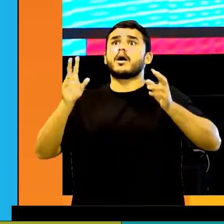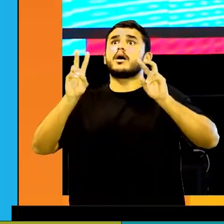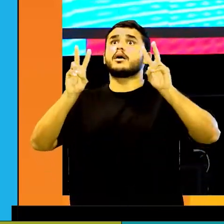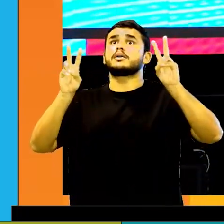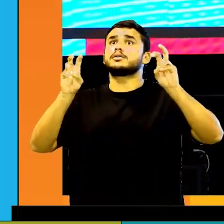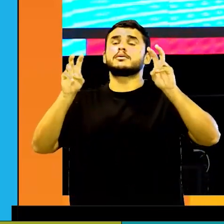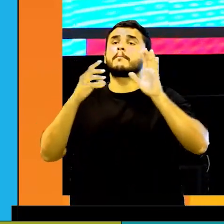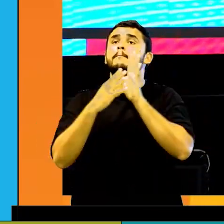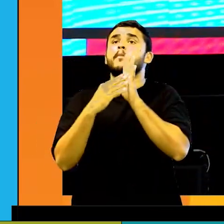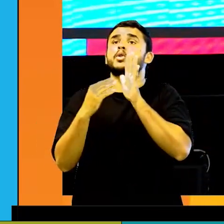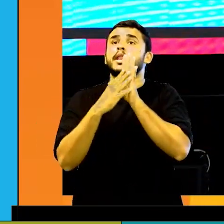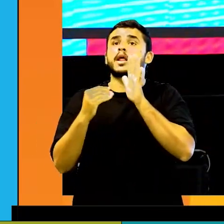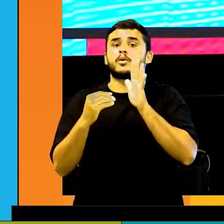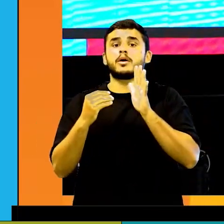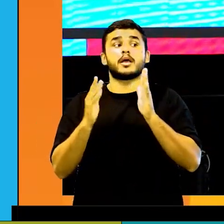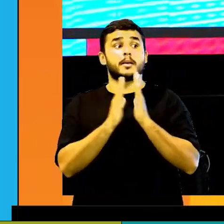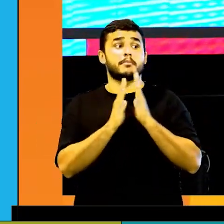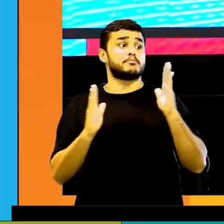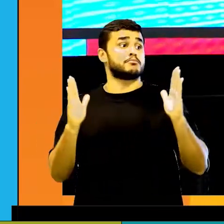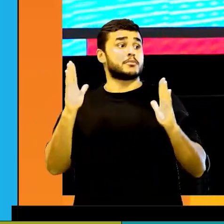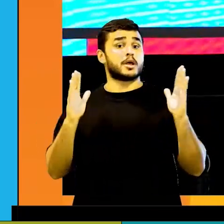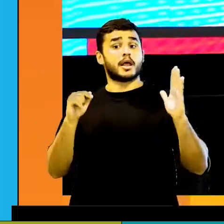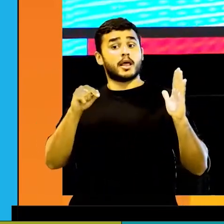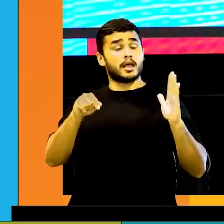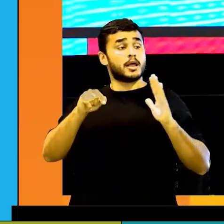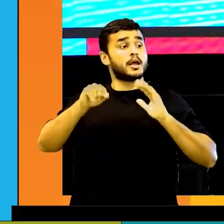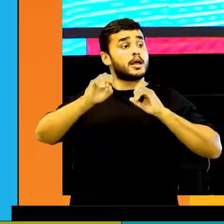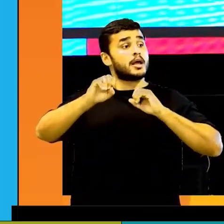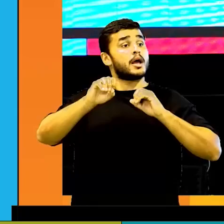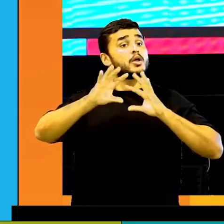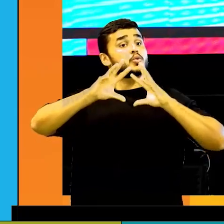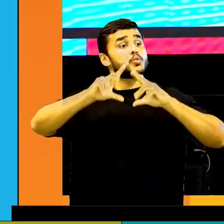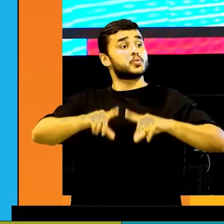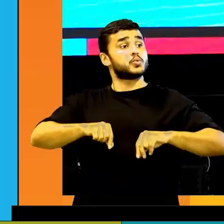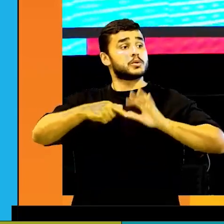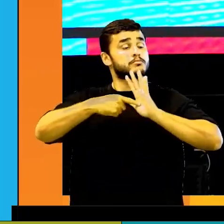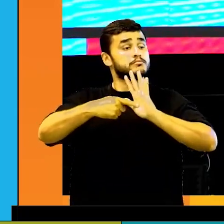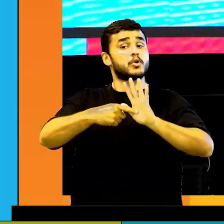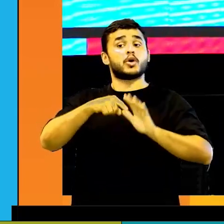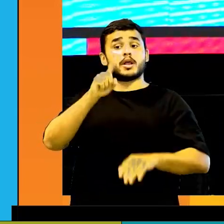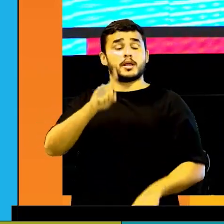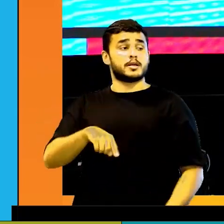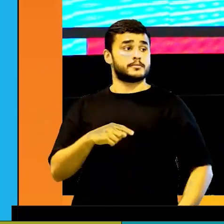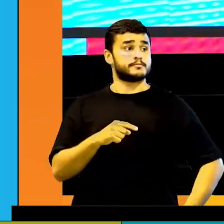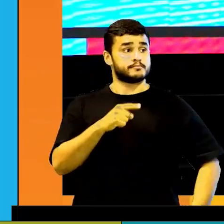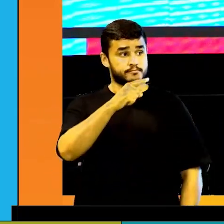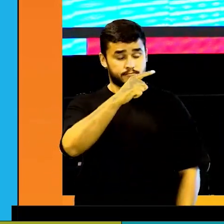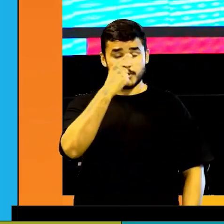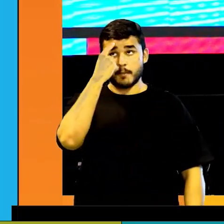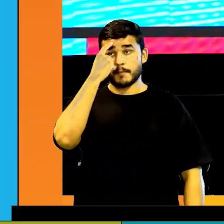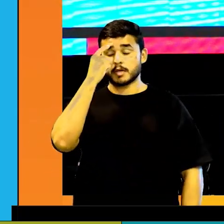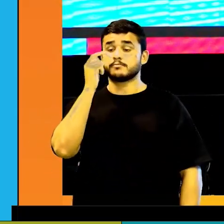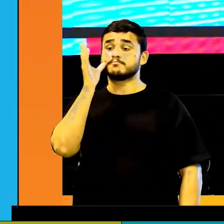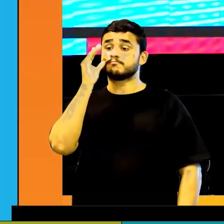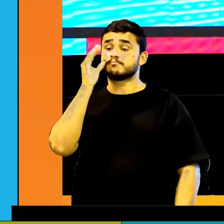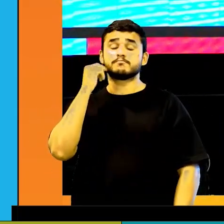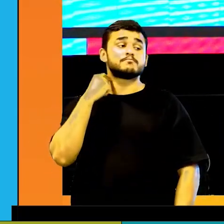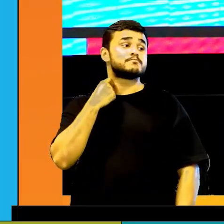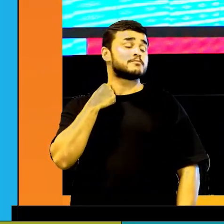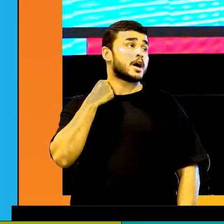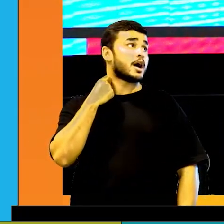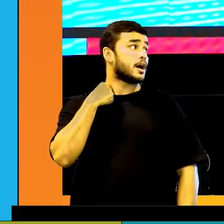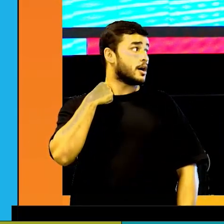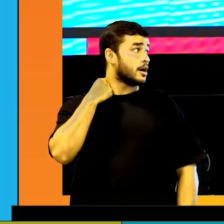aconteceu numa determinada época. Aí, minha amiga, aproveitando o ensejo, tá? Sua pergunta me levantou essa curiosidade, acendeu